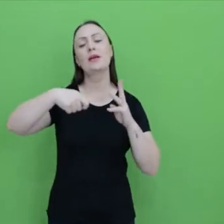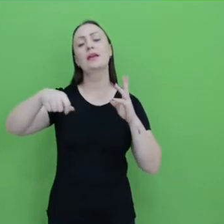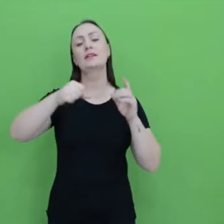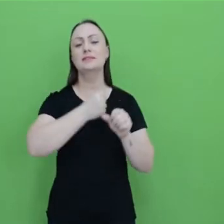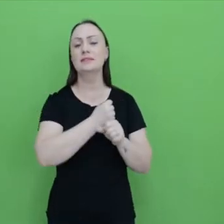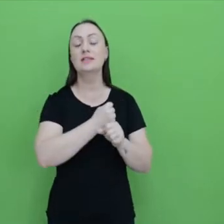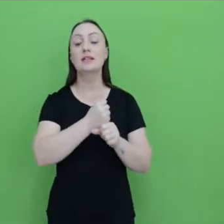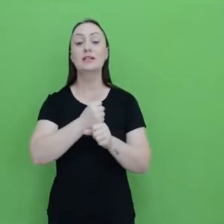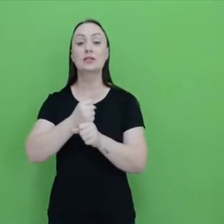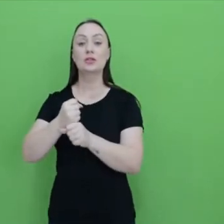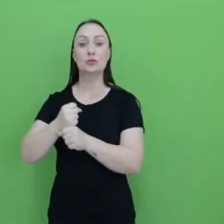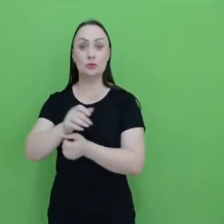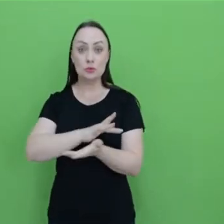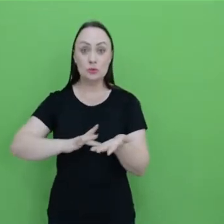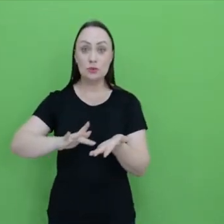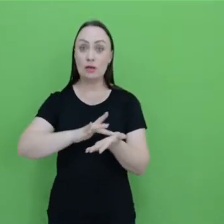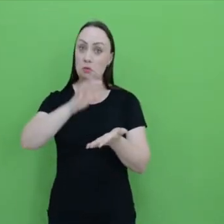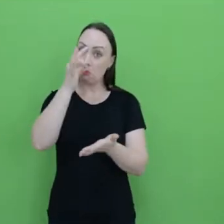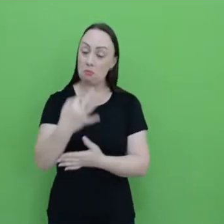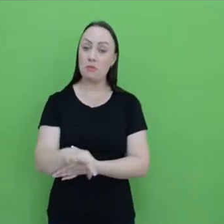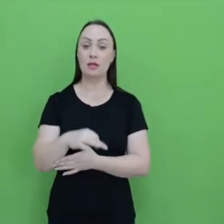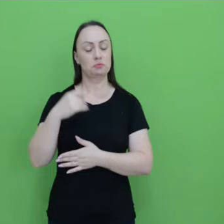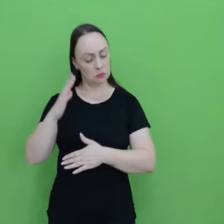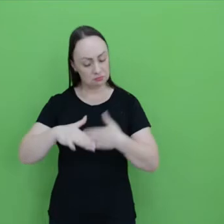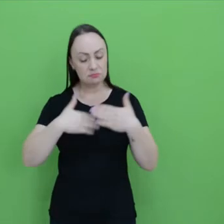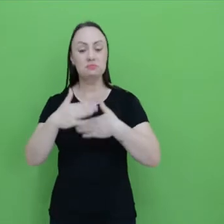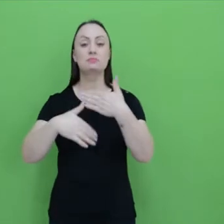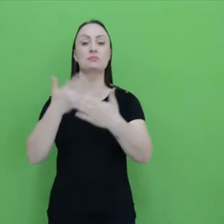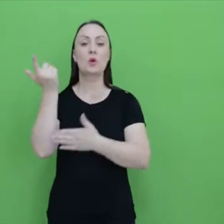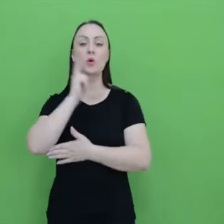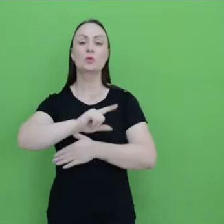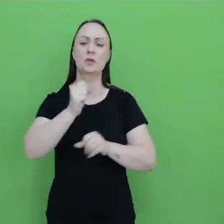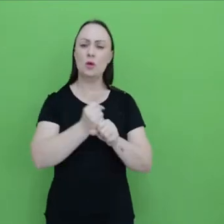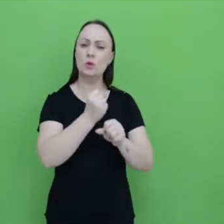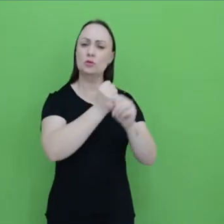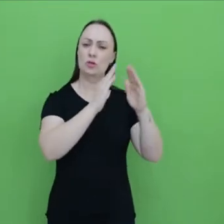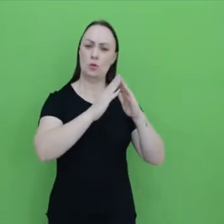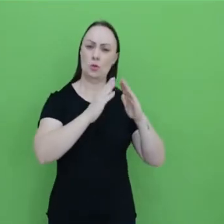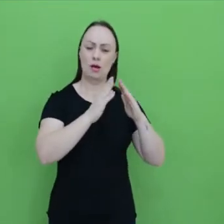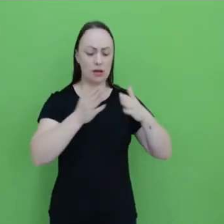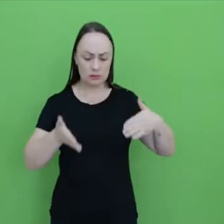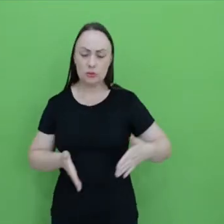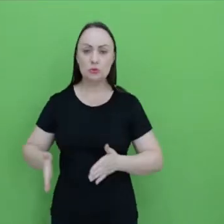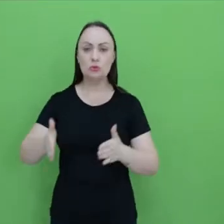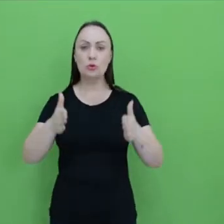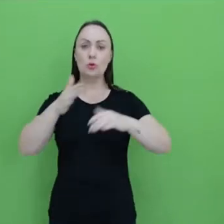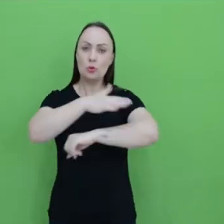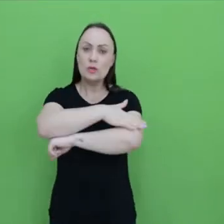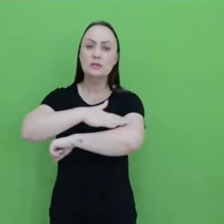e anos. Os ciganos de fato prosperaram, construíram casas,